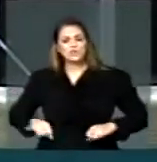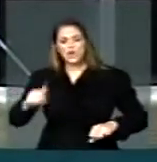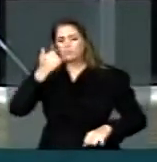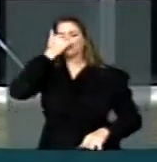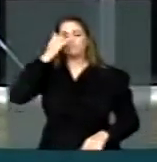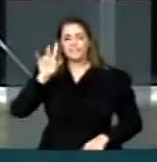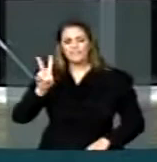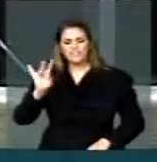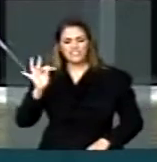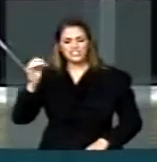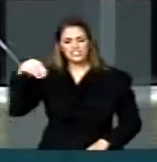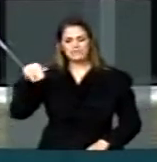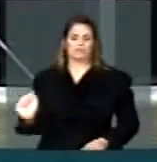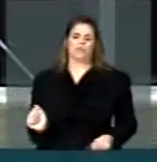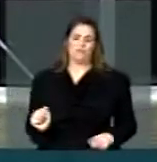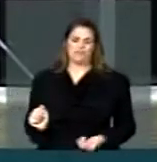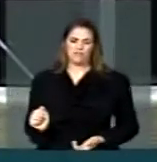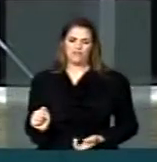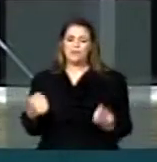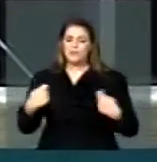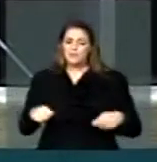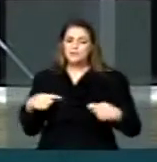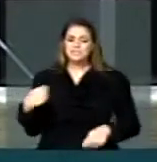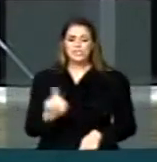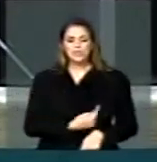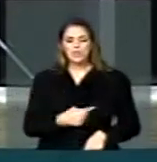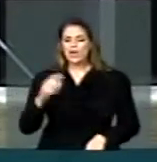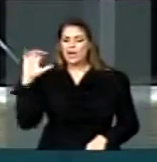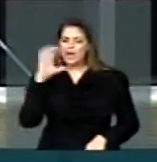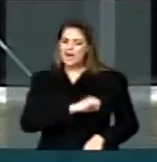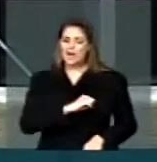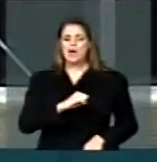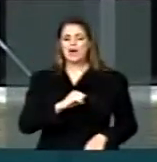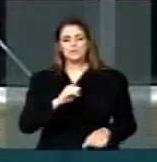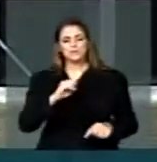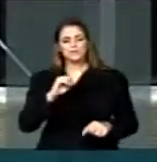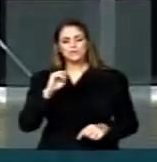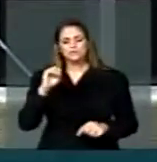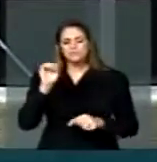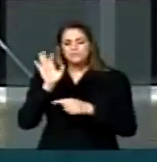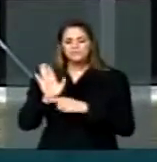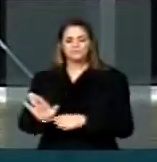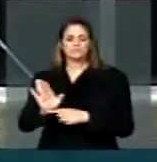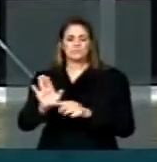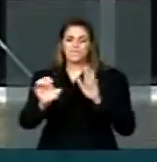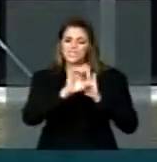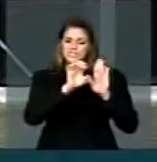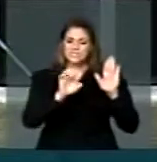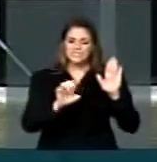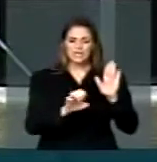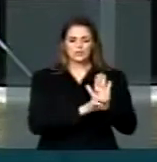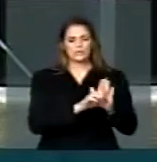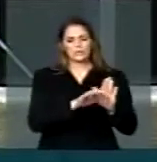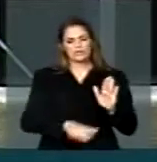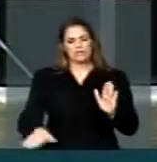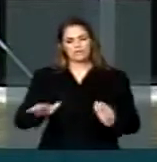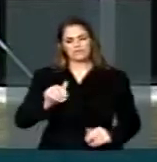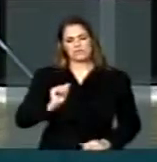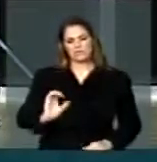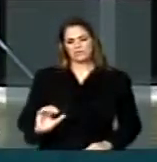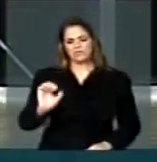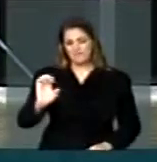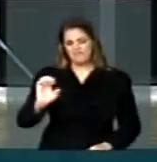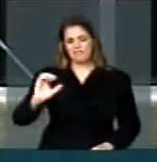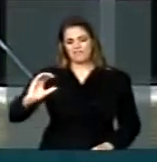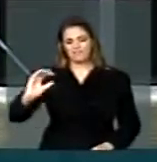que discutamos o aprofundamento, a aceleração do cumprimento do Estatuto da Criança e do Adolescente.